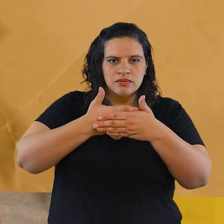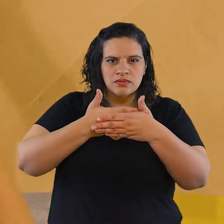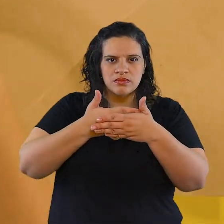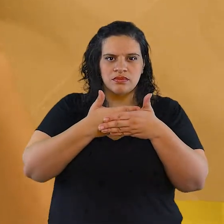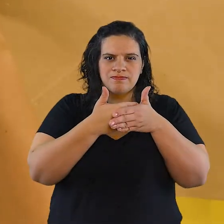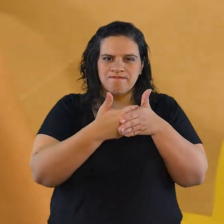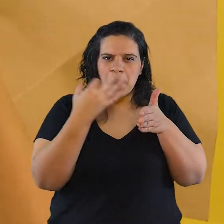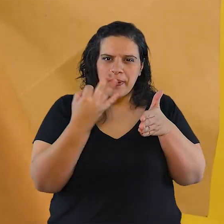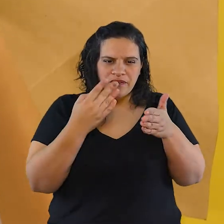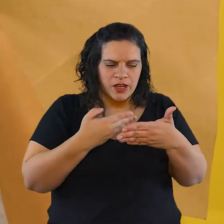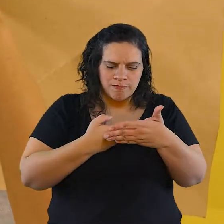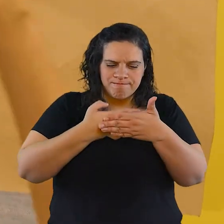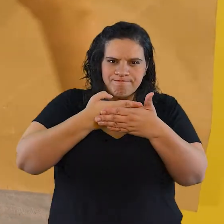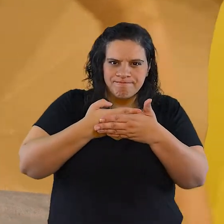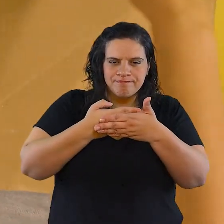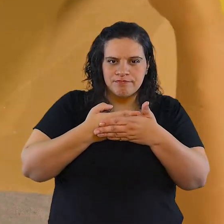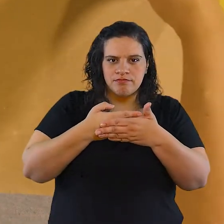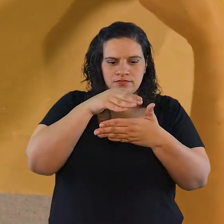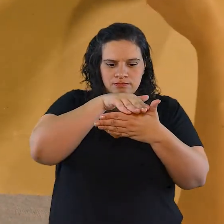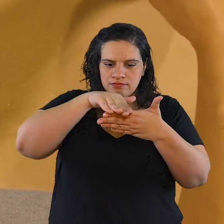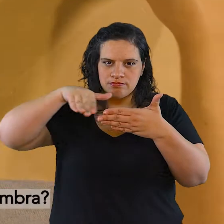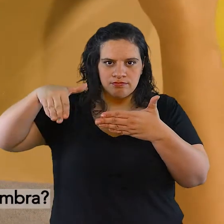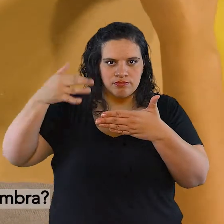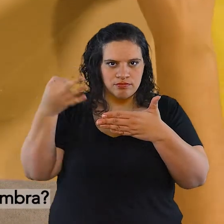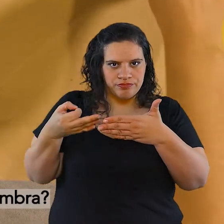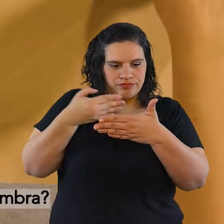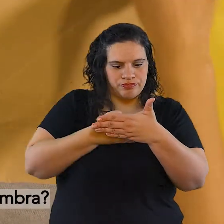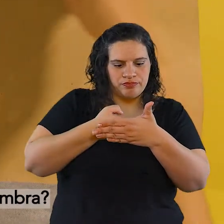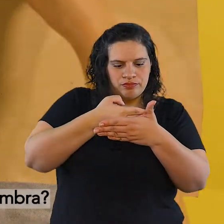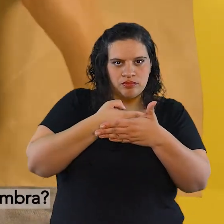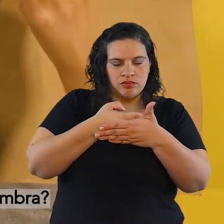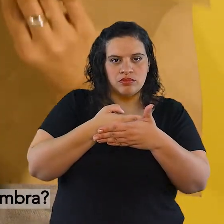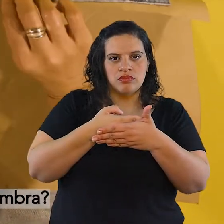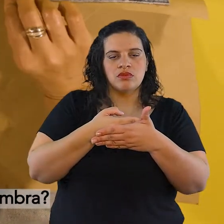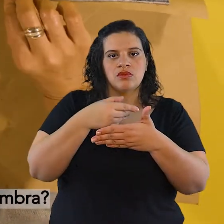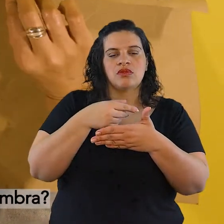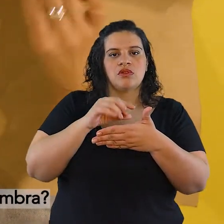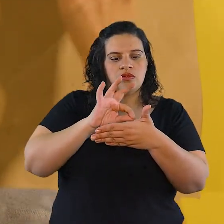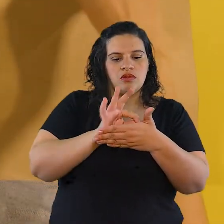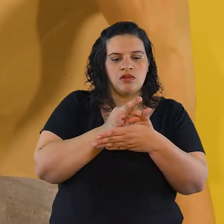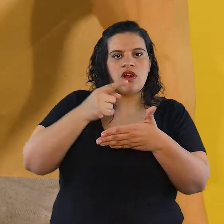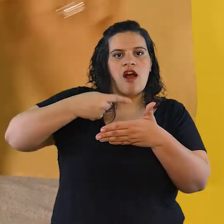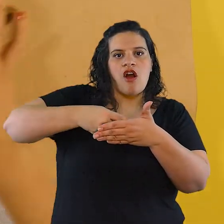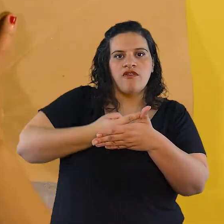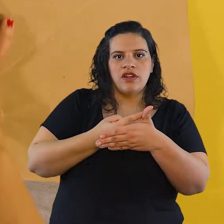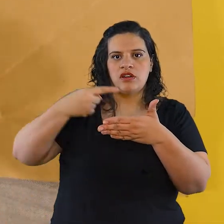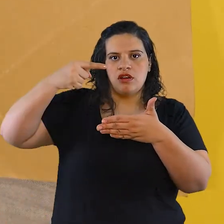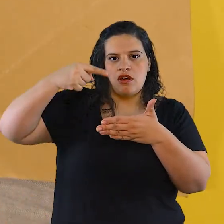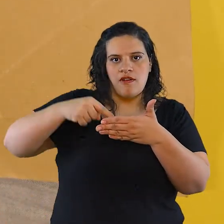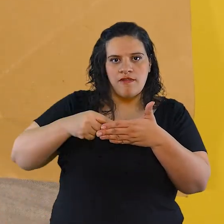modelagem rente aqui a parte que eu cortei, que eu não vou costurar, lembra?